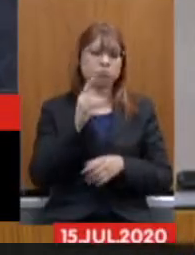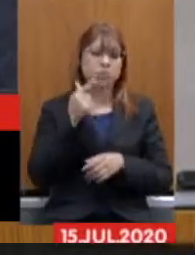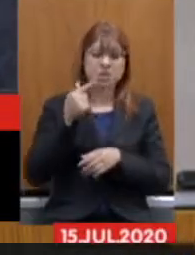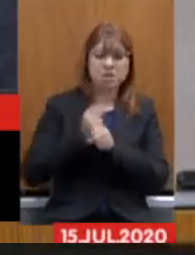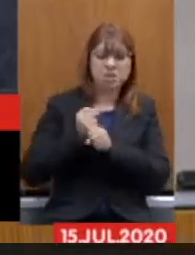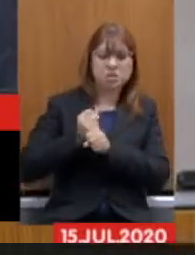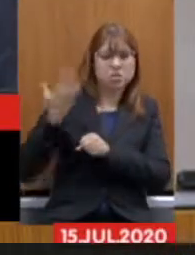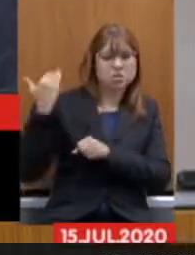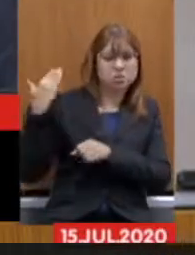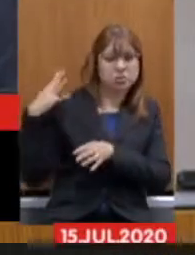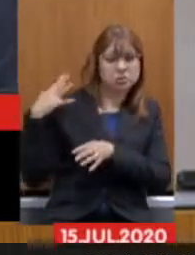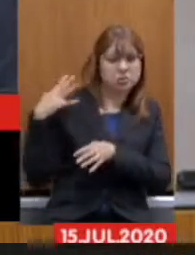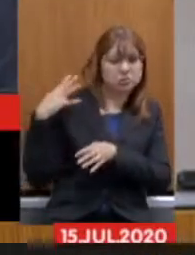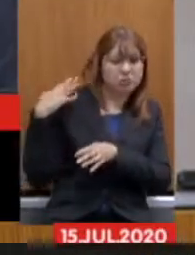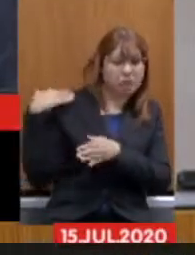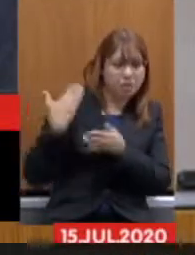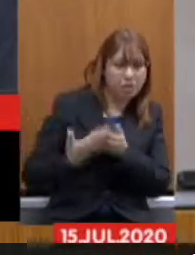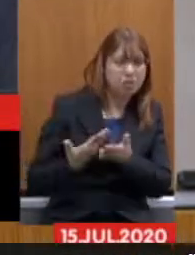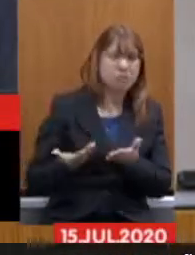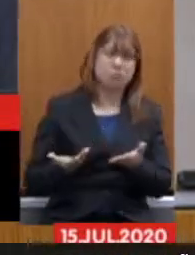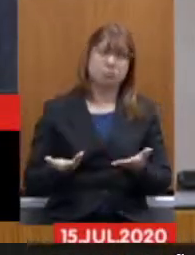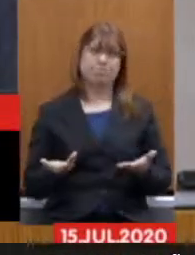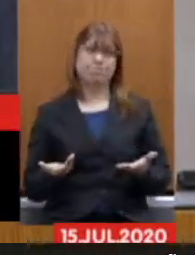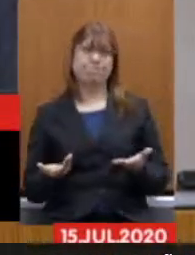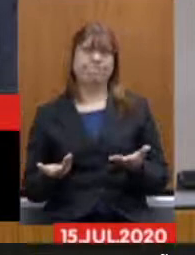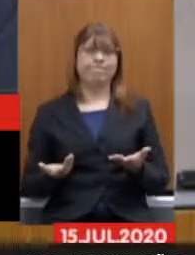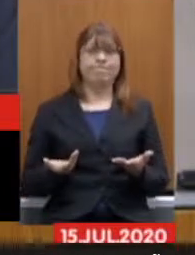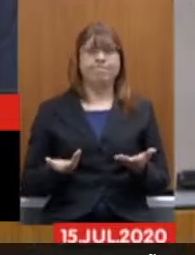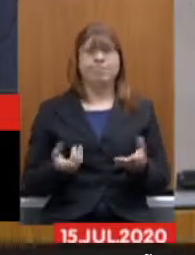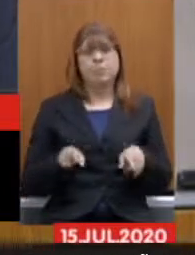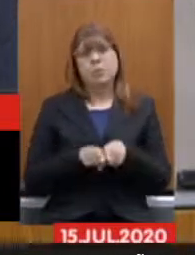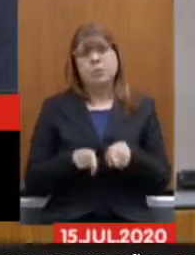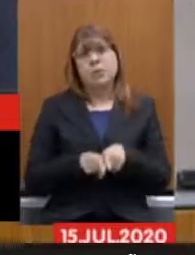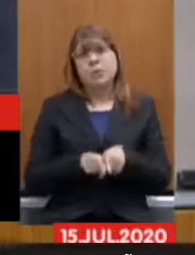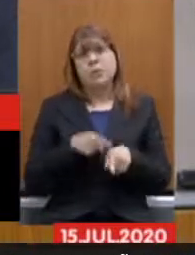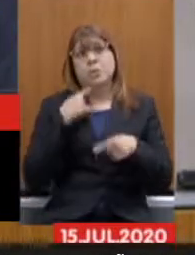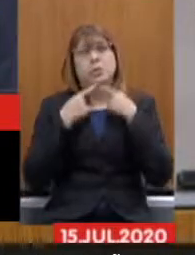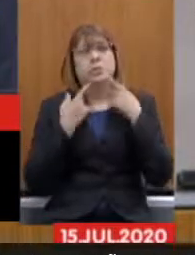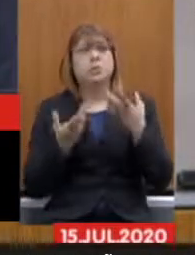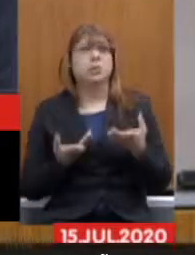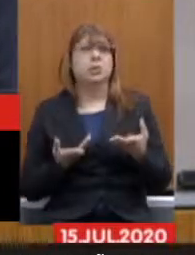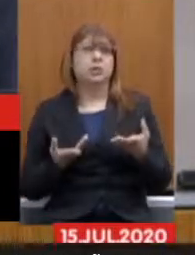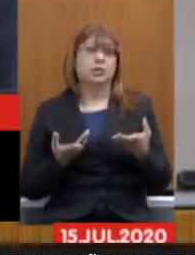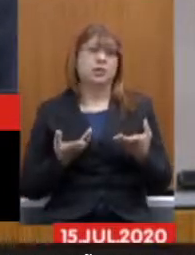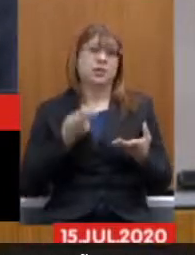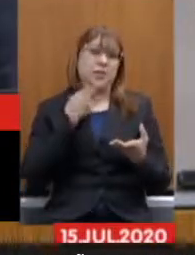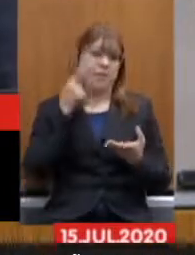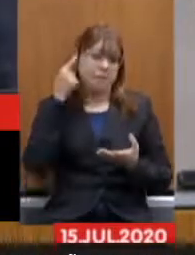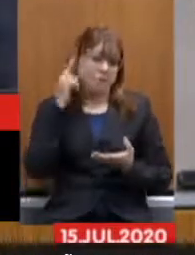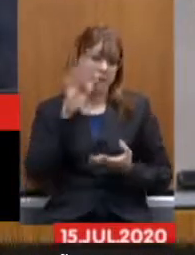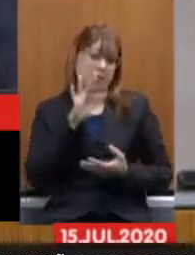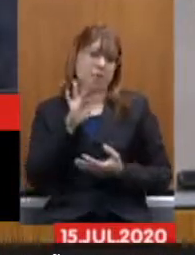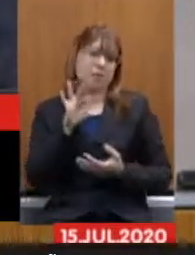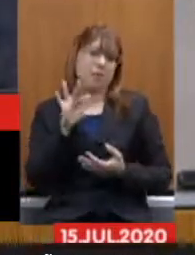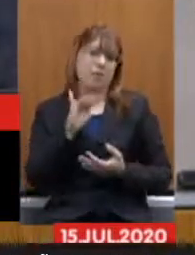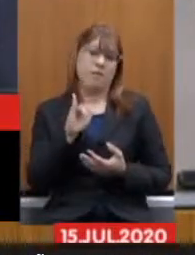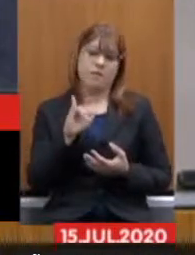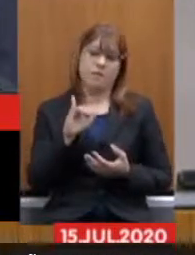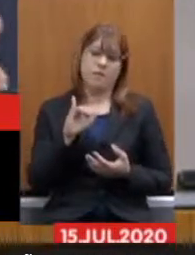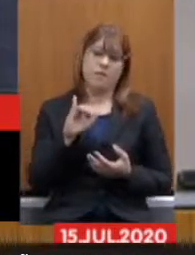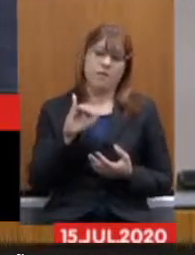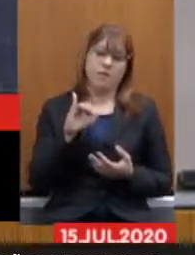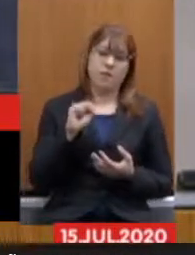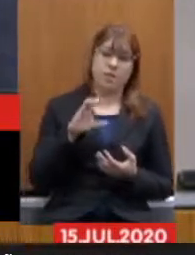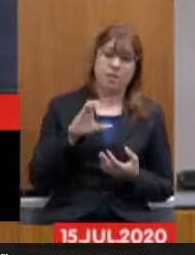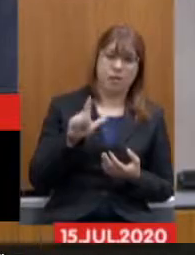sete anos a questão que já veio já que a gente tá falando da lógica fiscal porque o custo